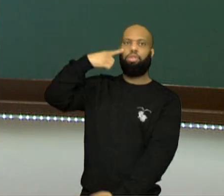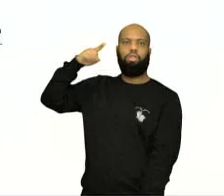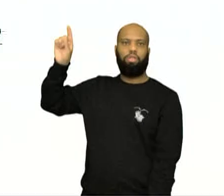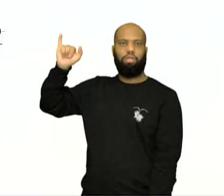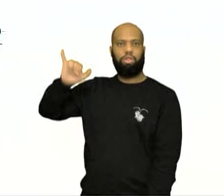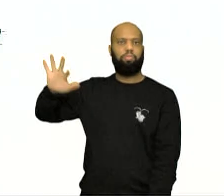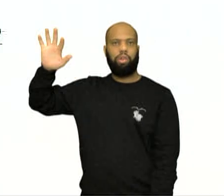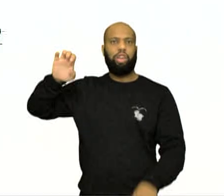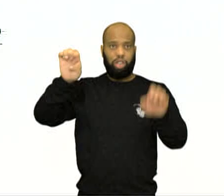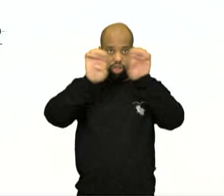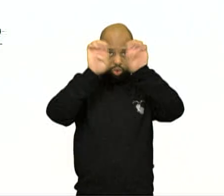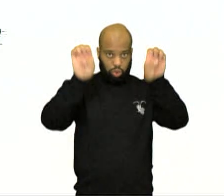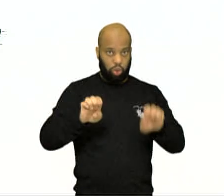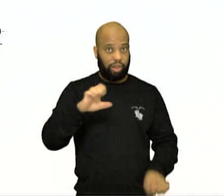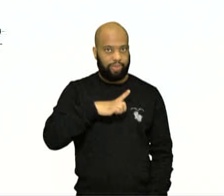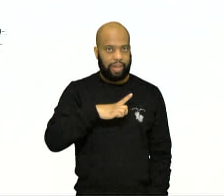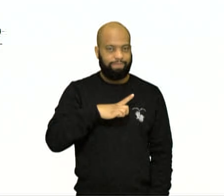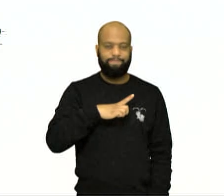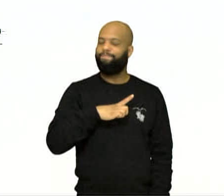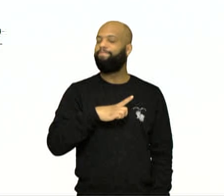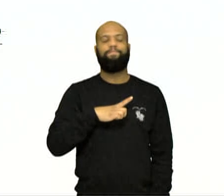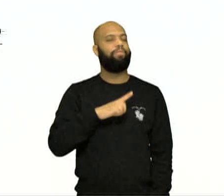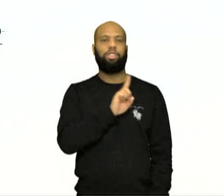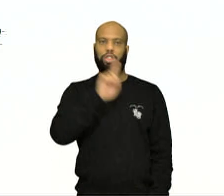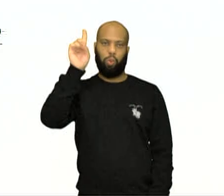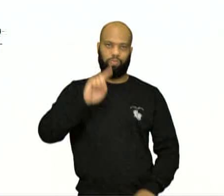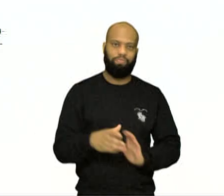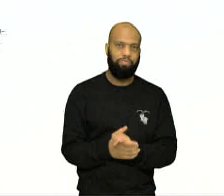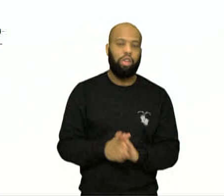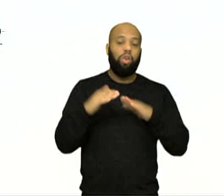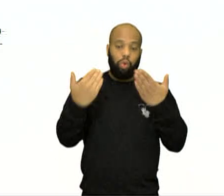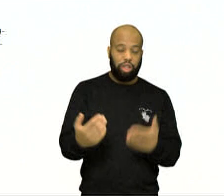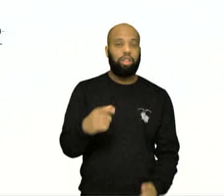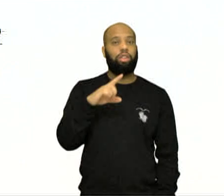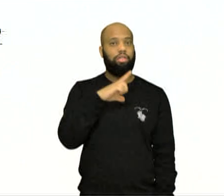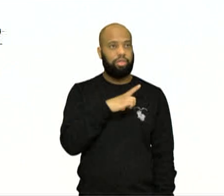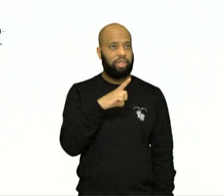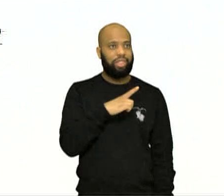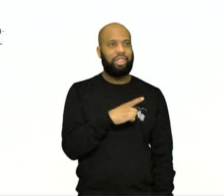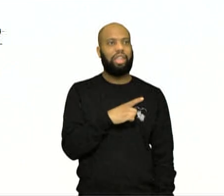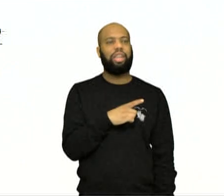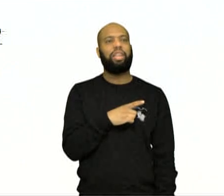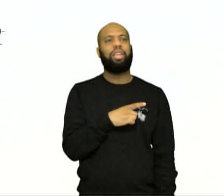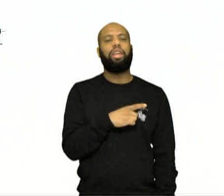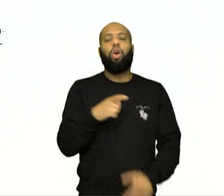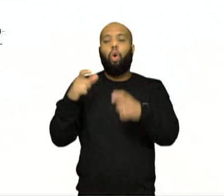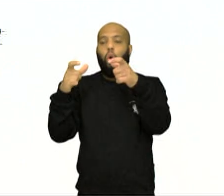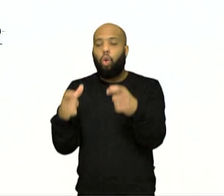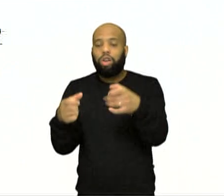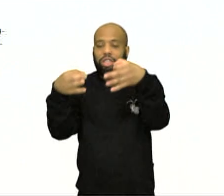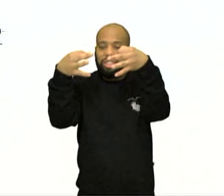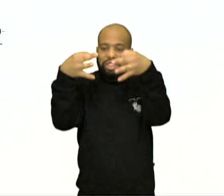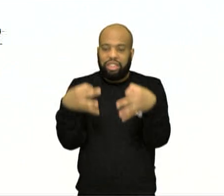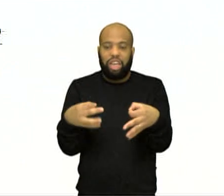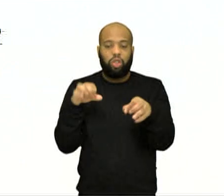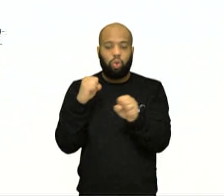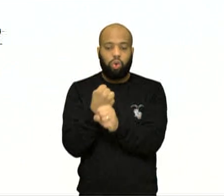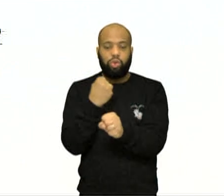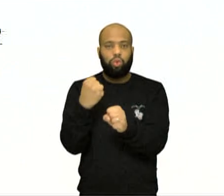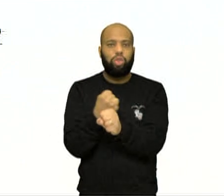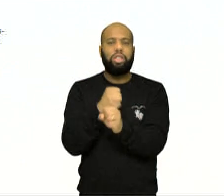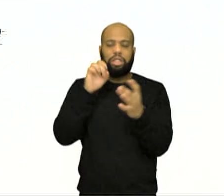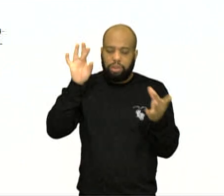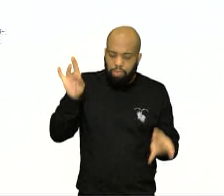sem estrutura, como a imagem mostra para nós, né? Existem locais adequados que são construídos para